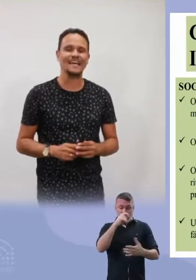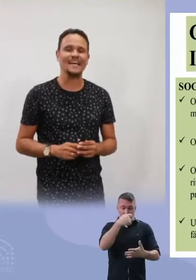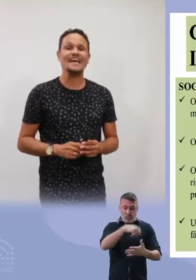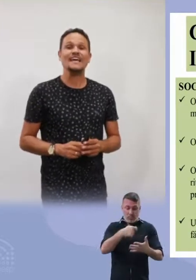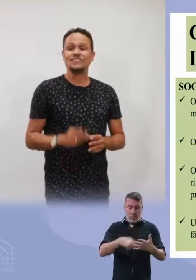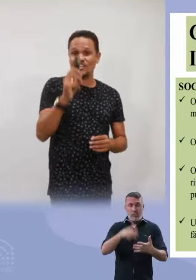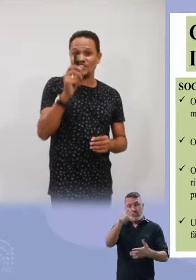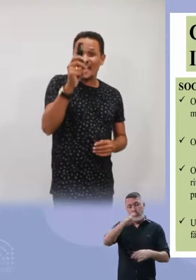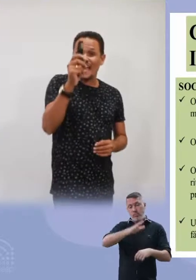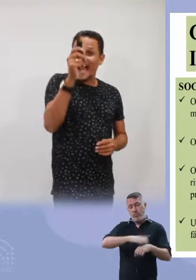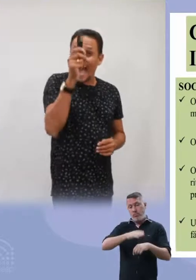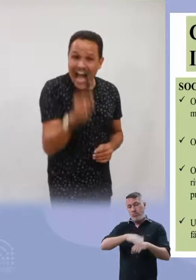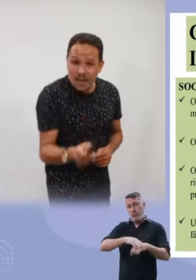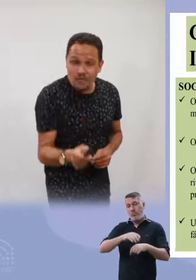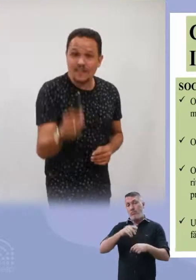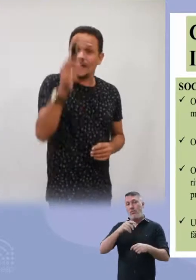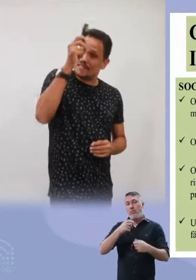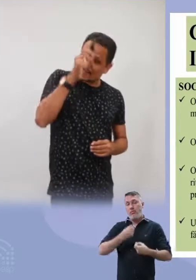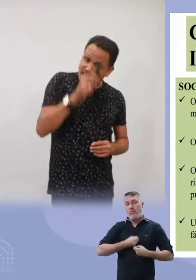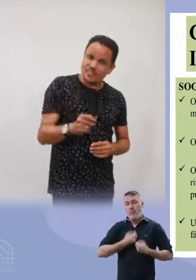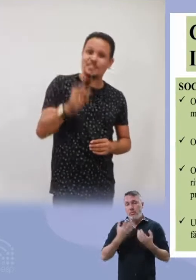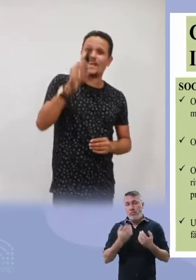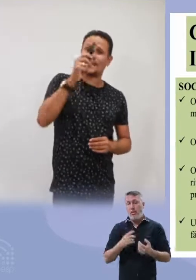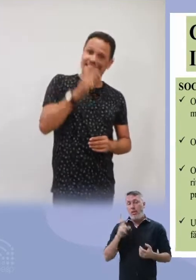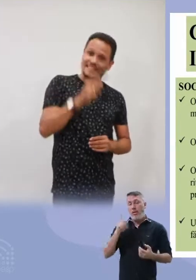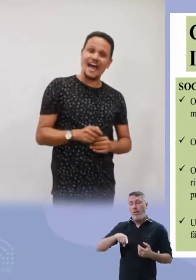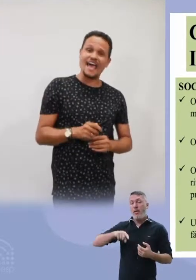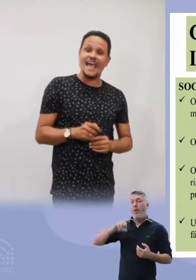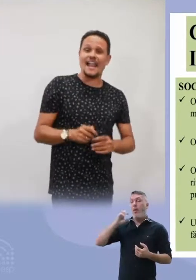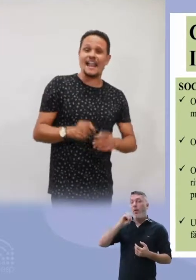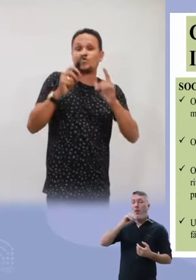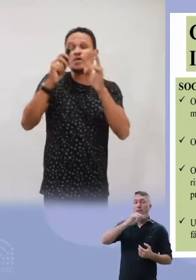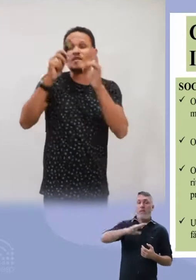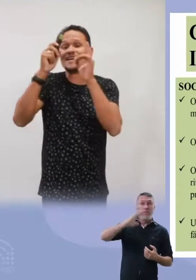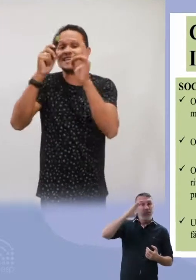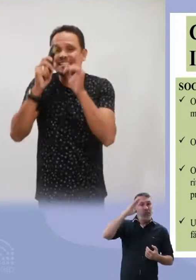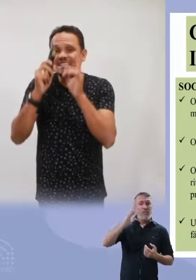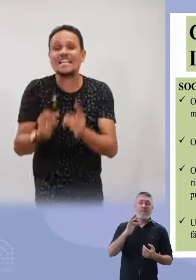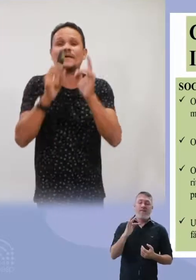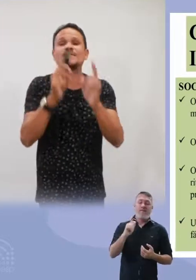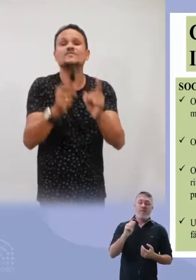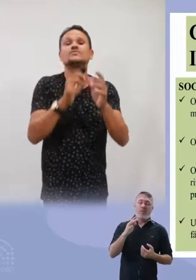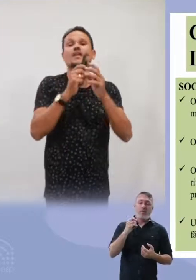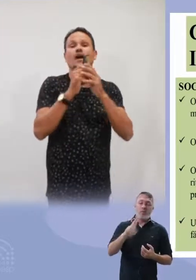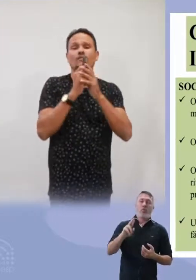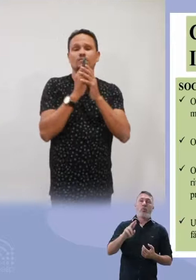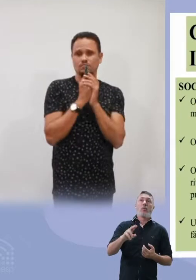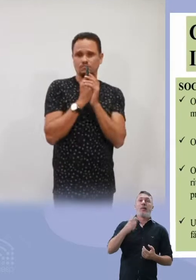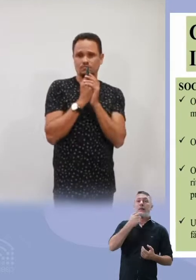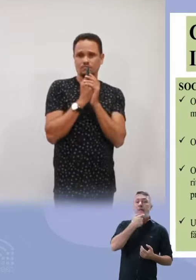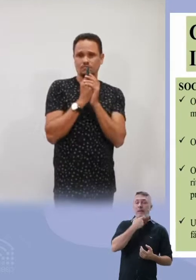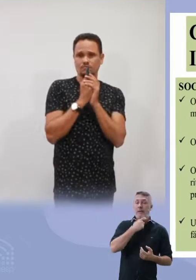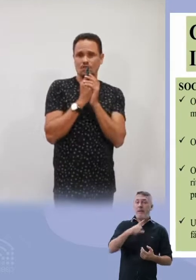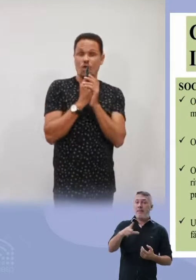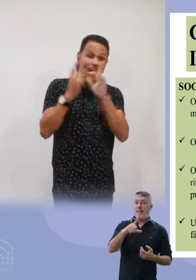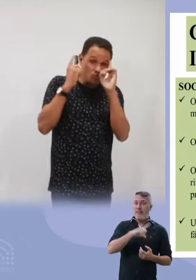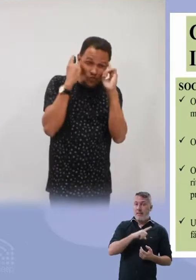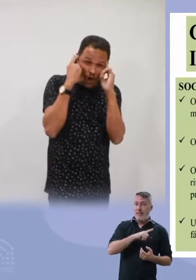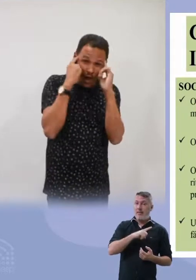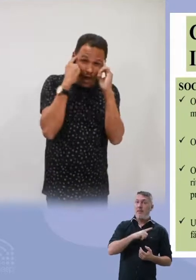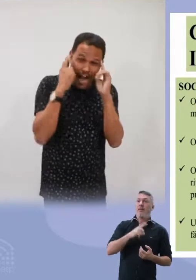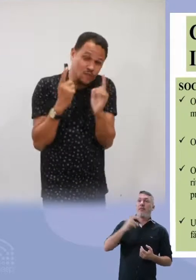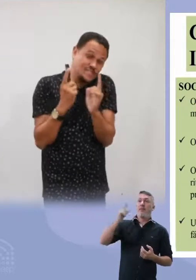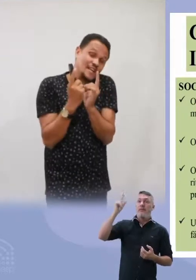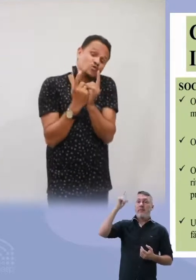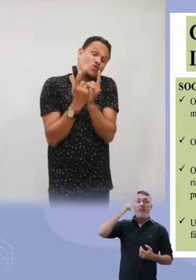Era. Gente, a água existente na Inglaterra, ela era toda canalizada para a questão industrial. Olha